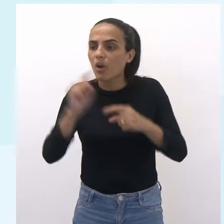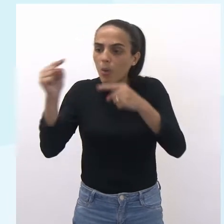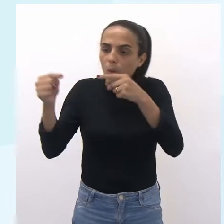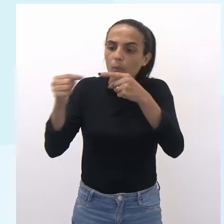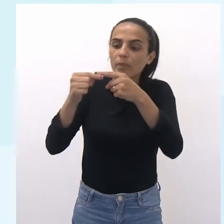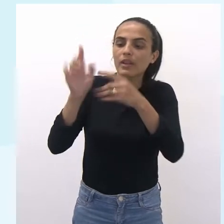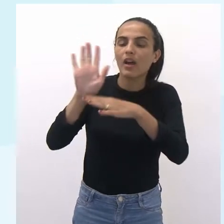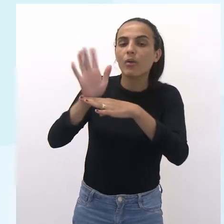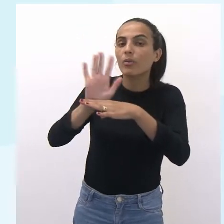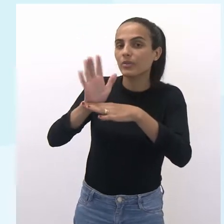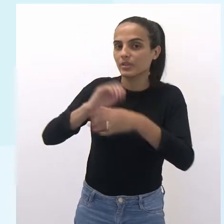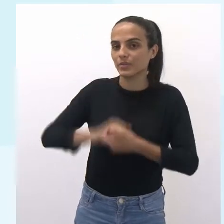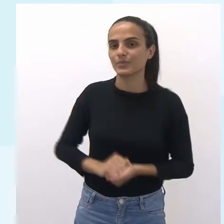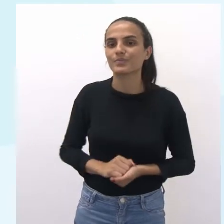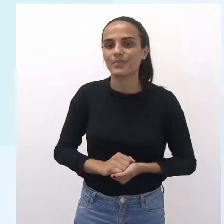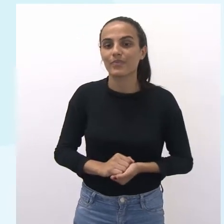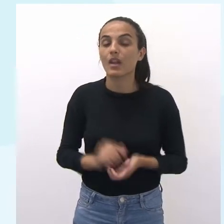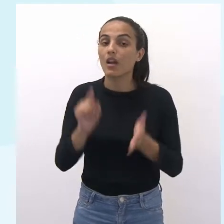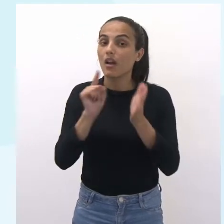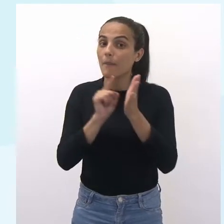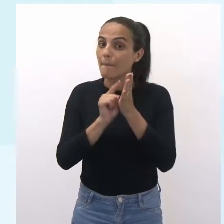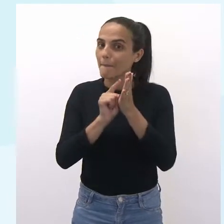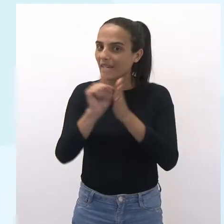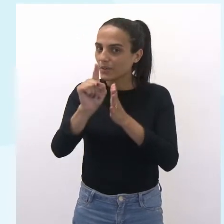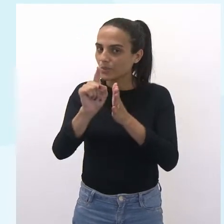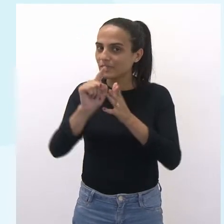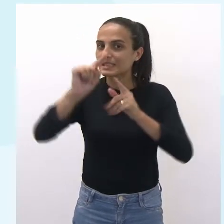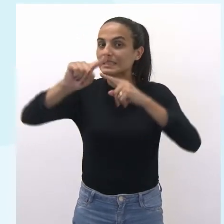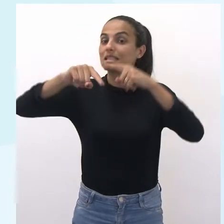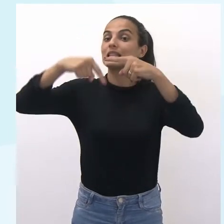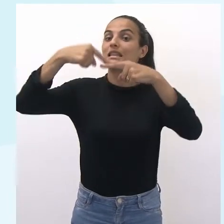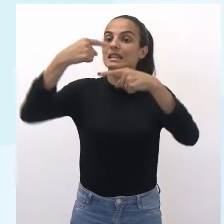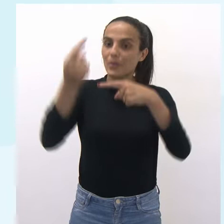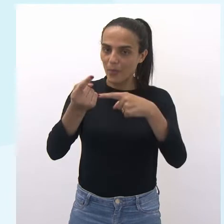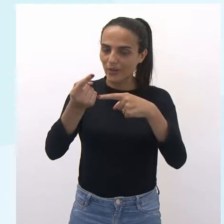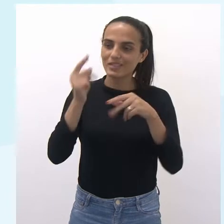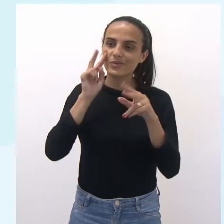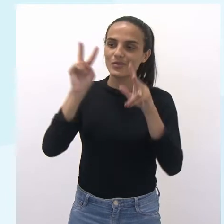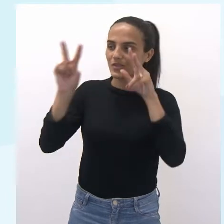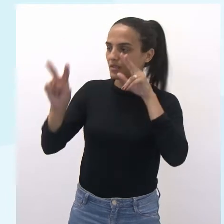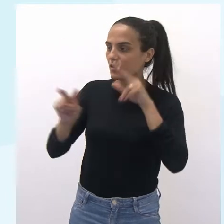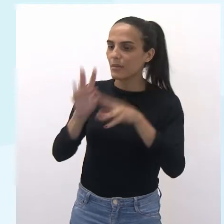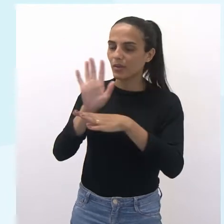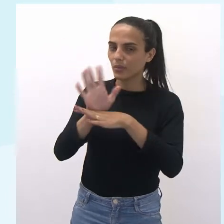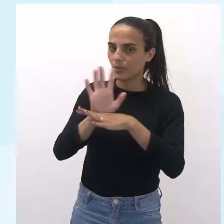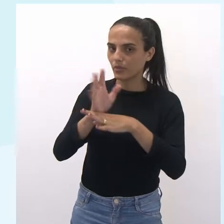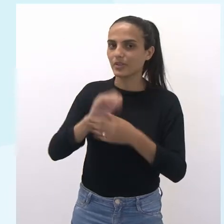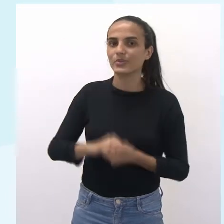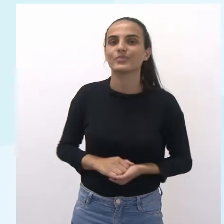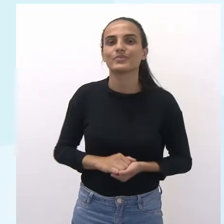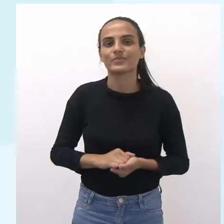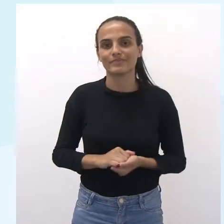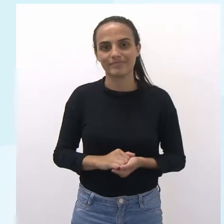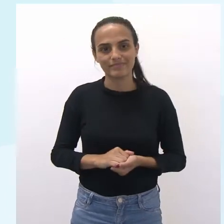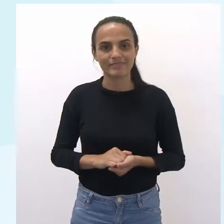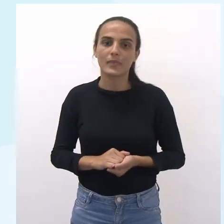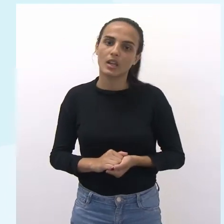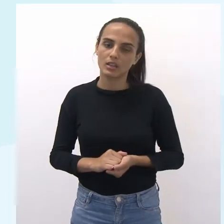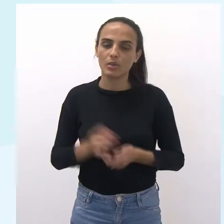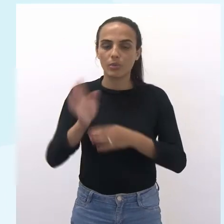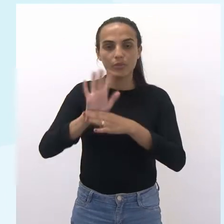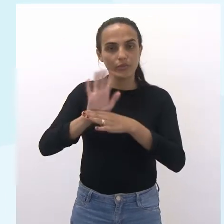bem? Perguntas depois do visionamento. Aí que é legal, porque a gente não está prevendo. A gente vai